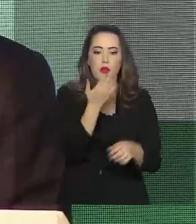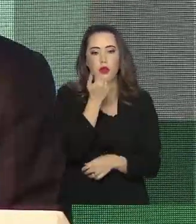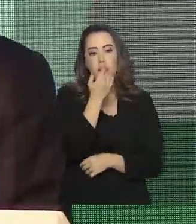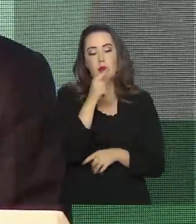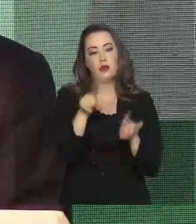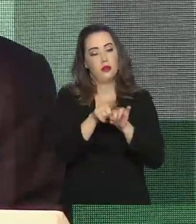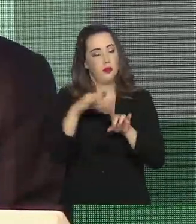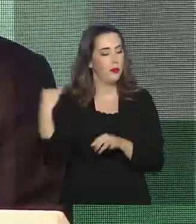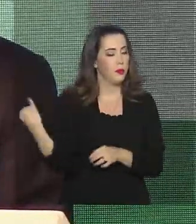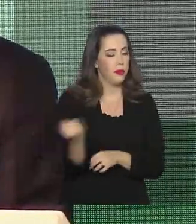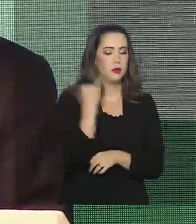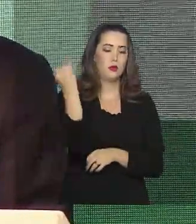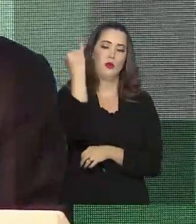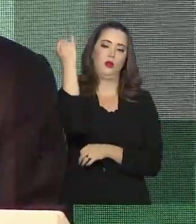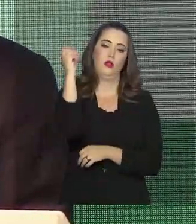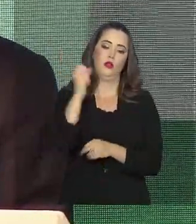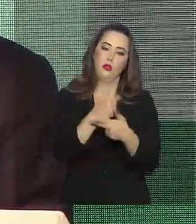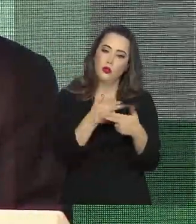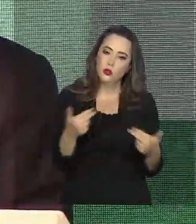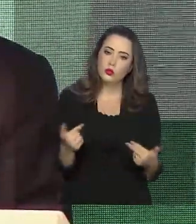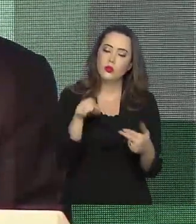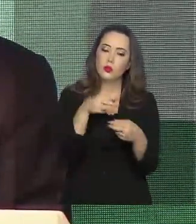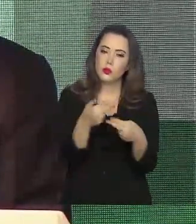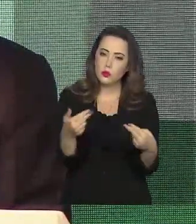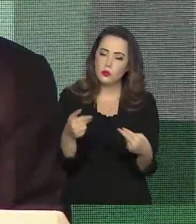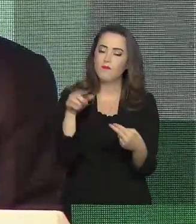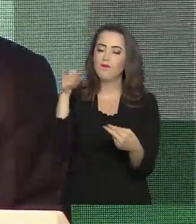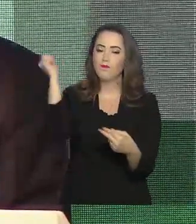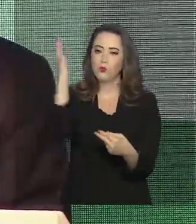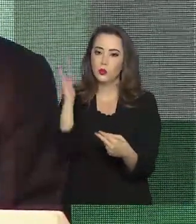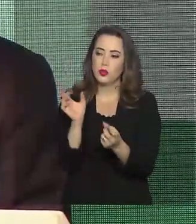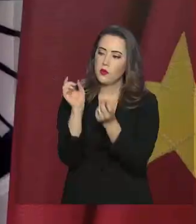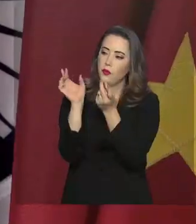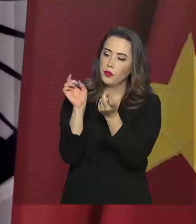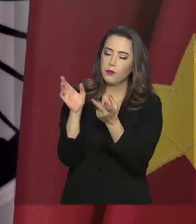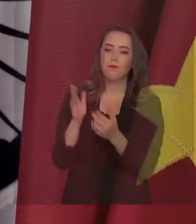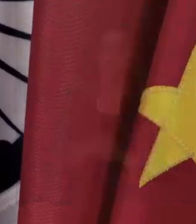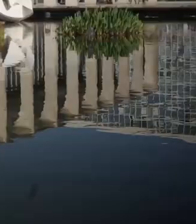de importante mercado para os produtos brasileiros